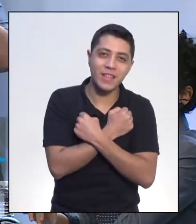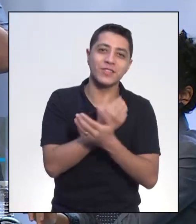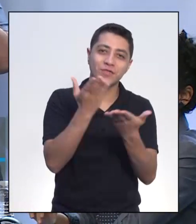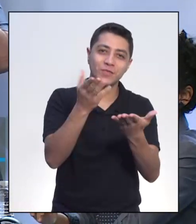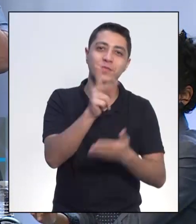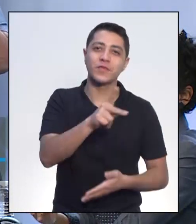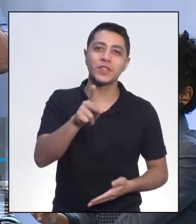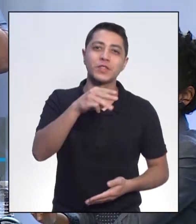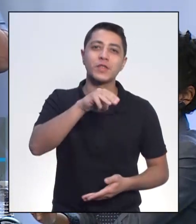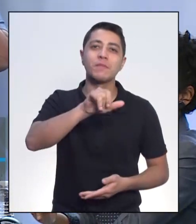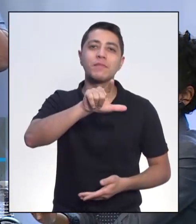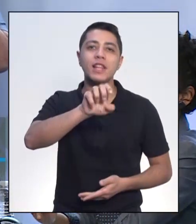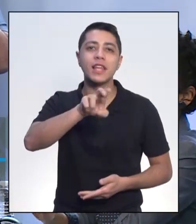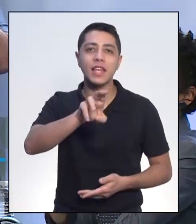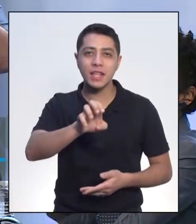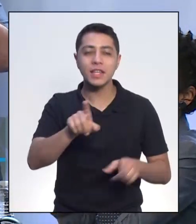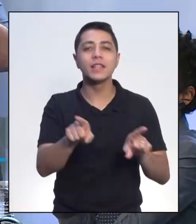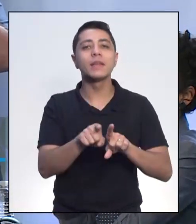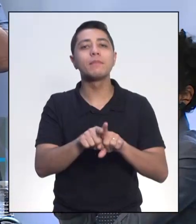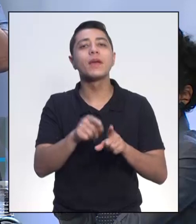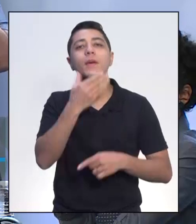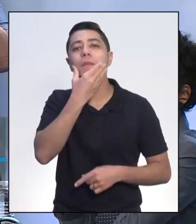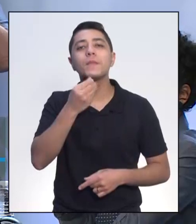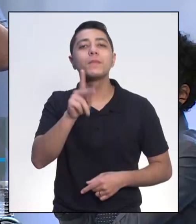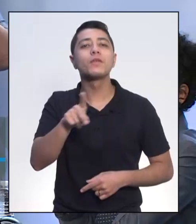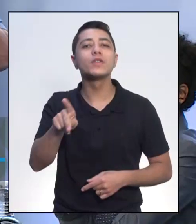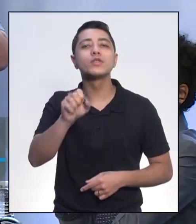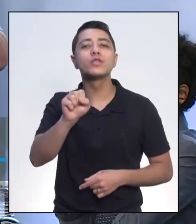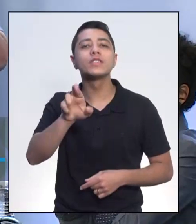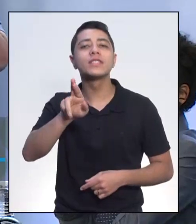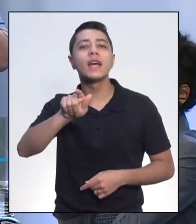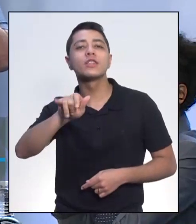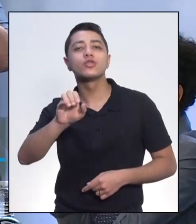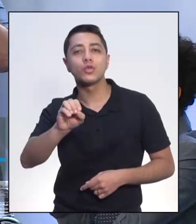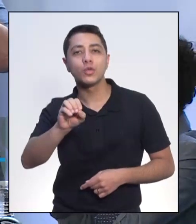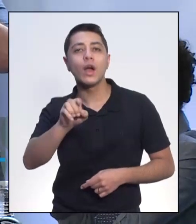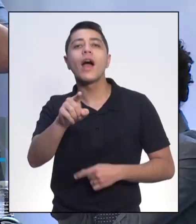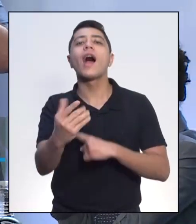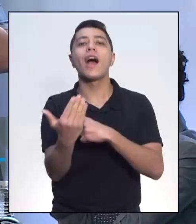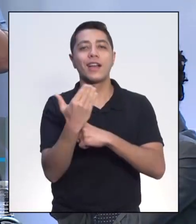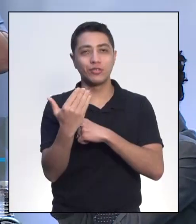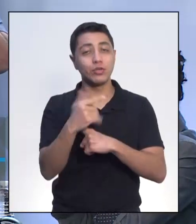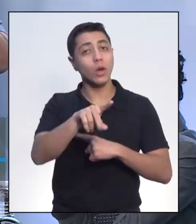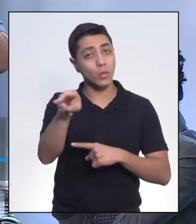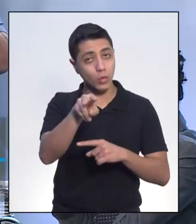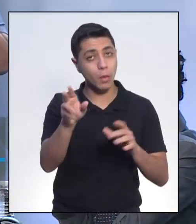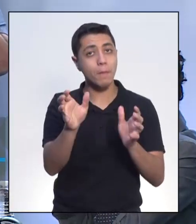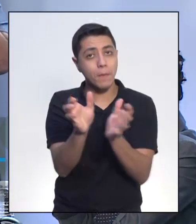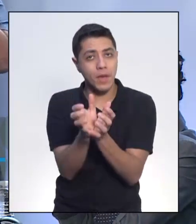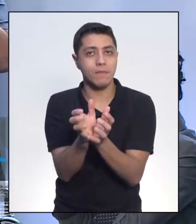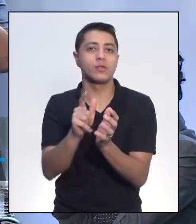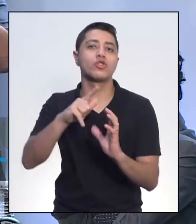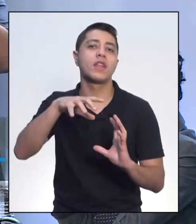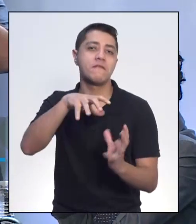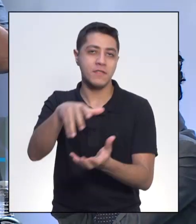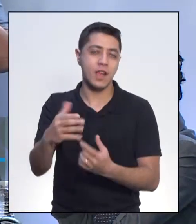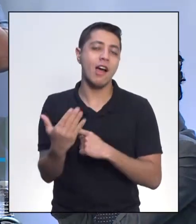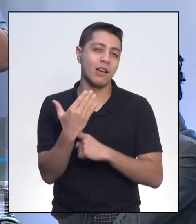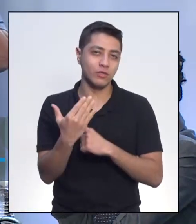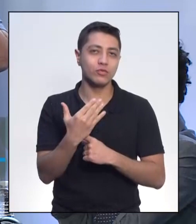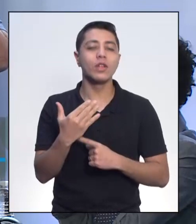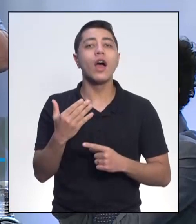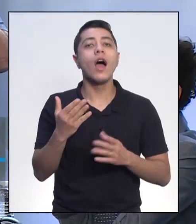equipe curricular de Geografia, me ajuda bastante nas aulas, né? Então, essa aí é a parte 2 e aí vai ser a continuidade. Mas antes da